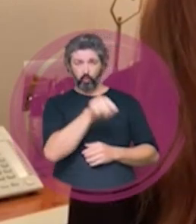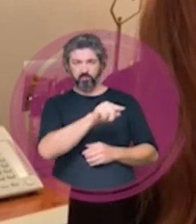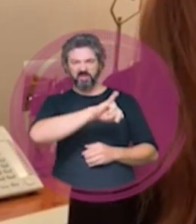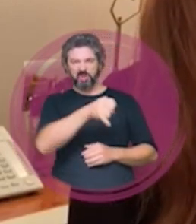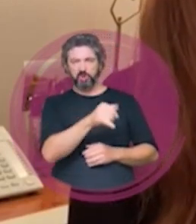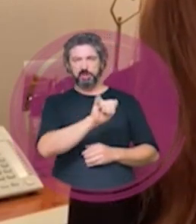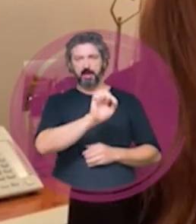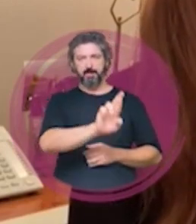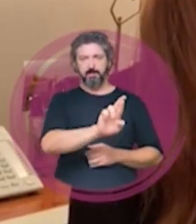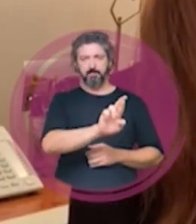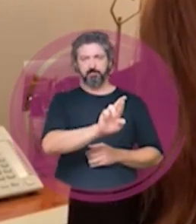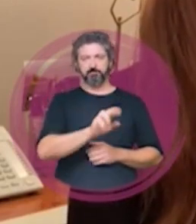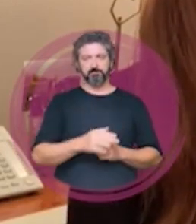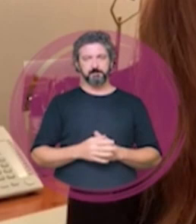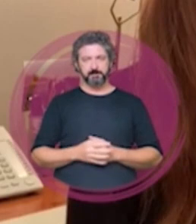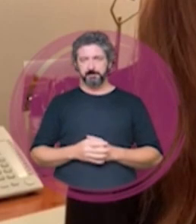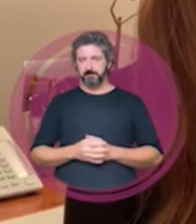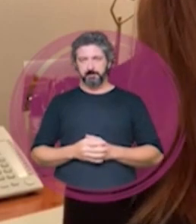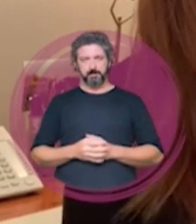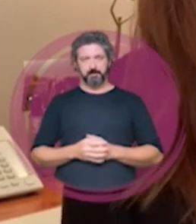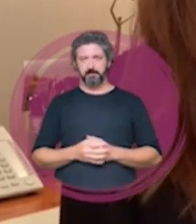O nome dele era Jair.